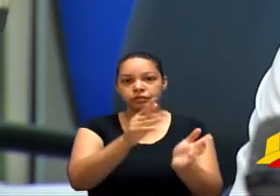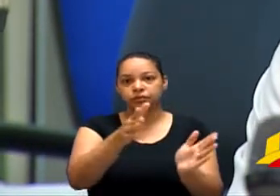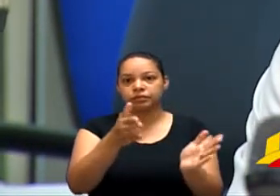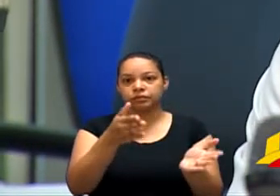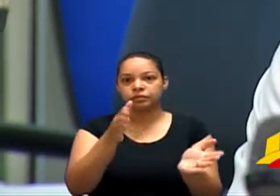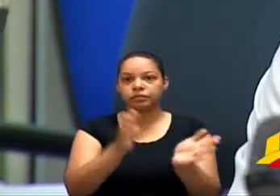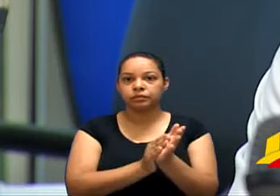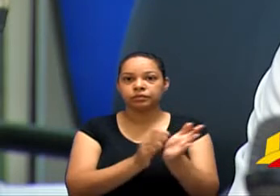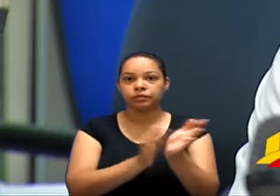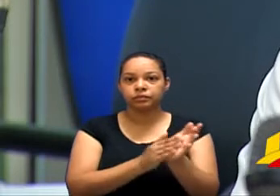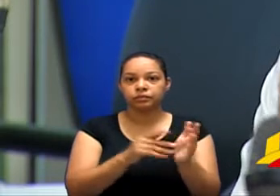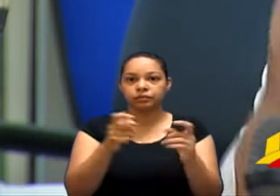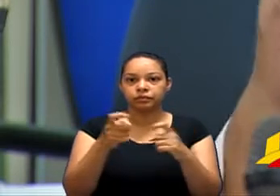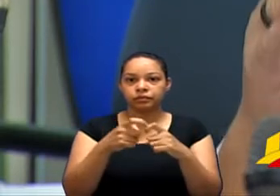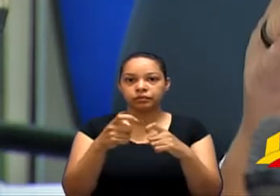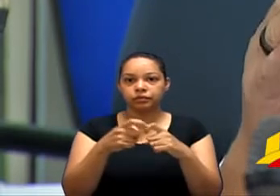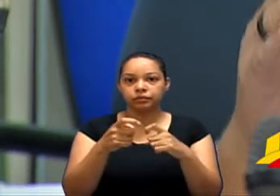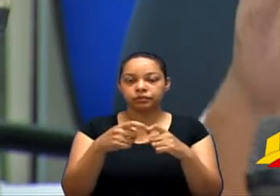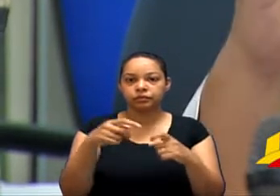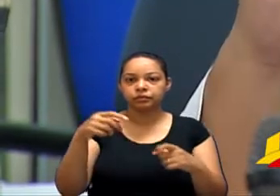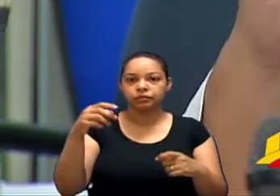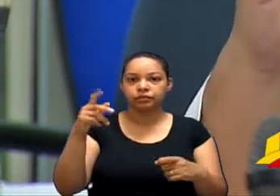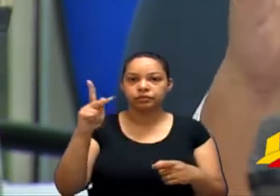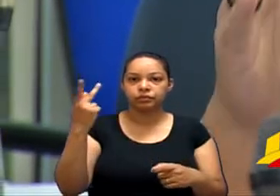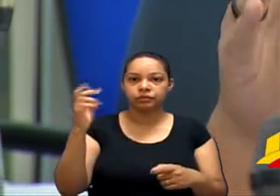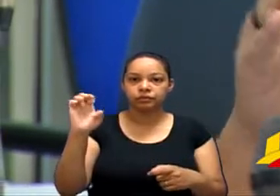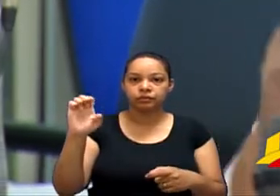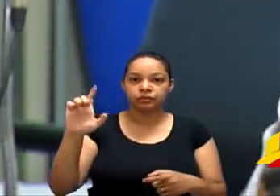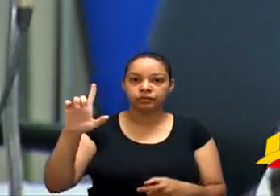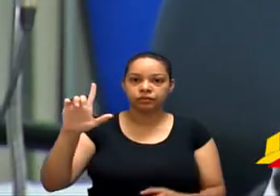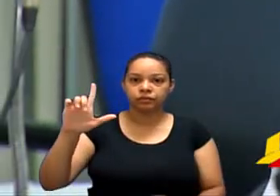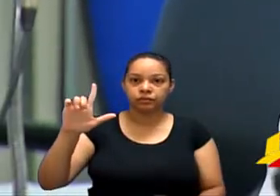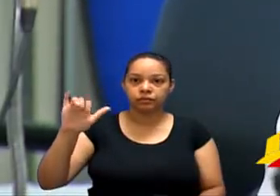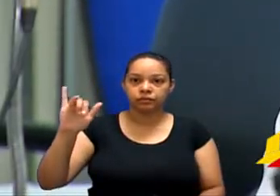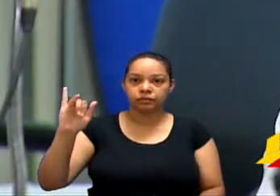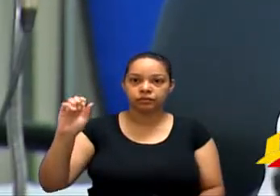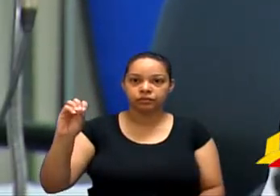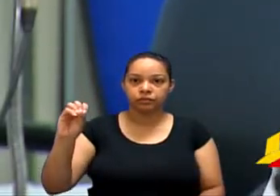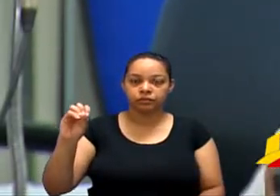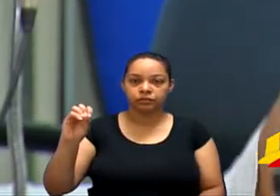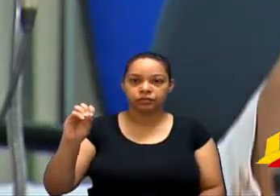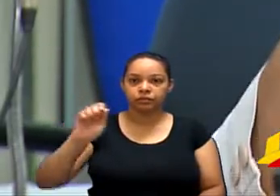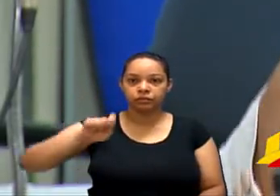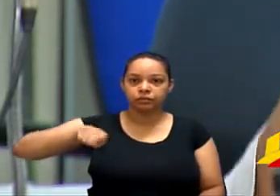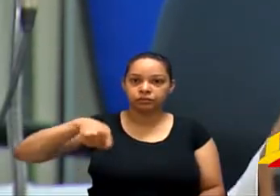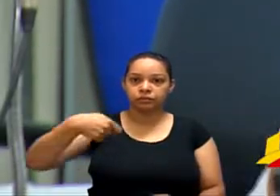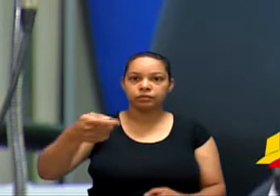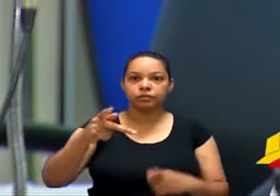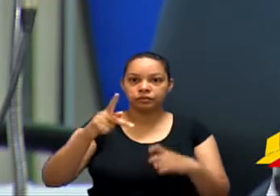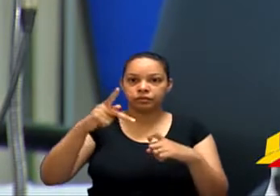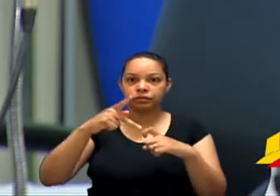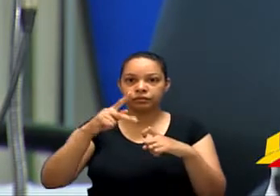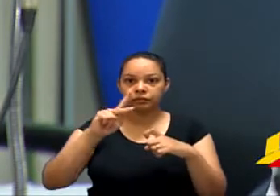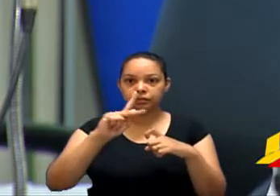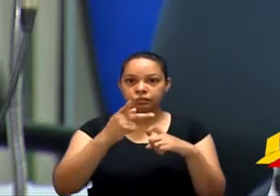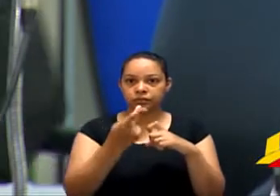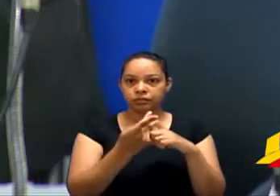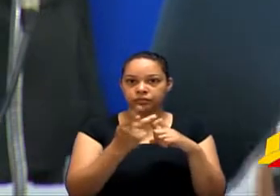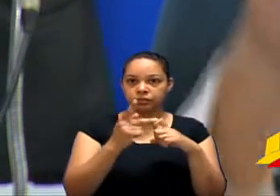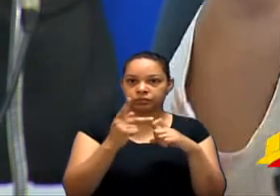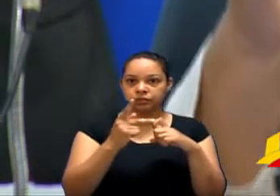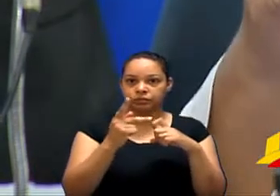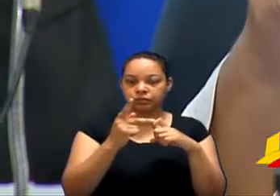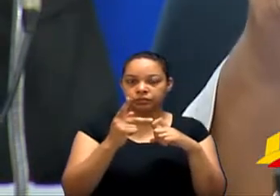porque hoje é dia do médico dia da médica não é tão importante na nossa sociedade